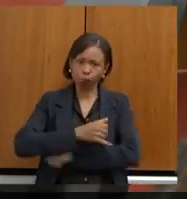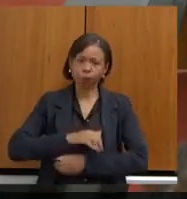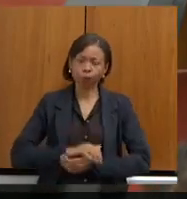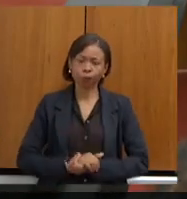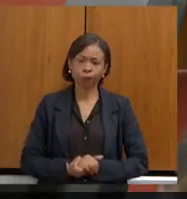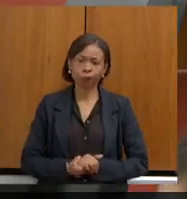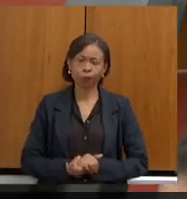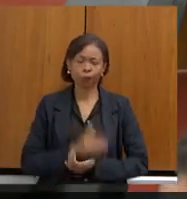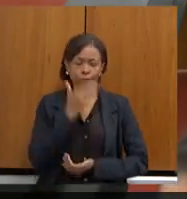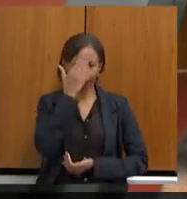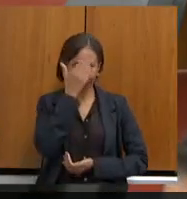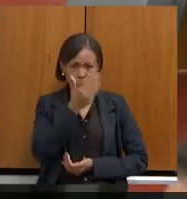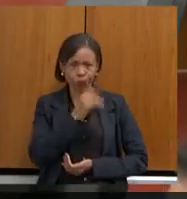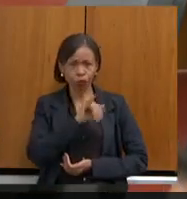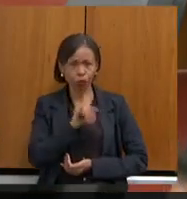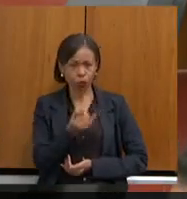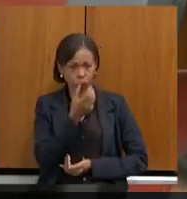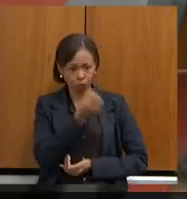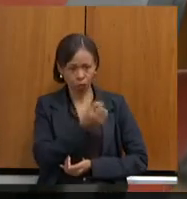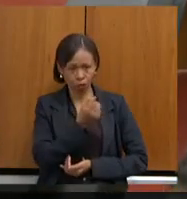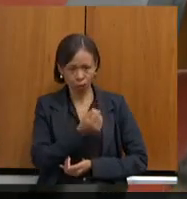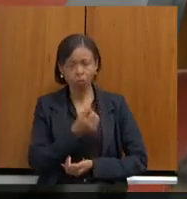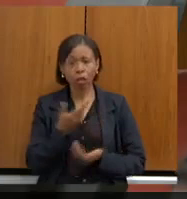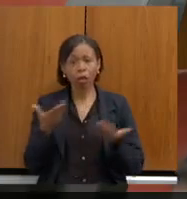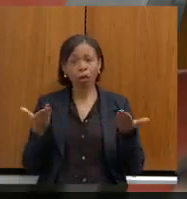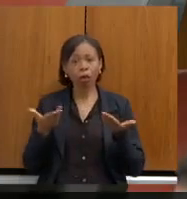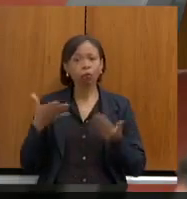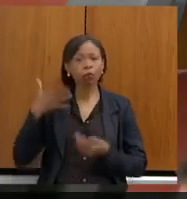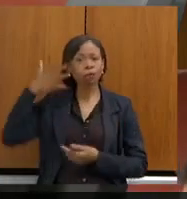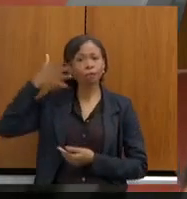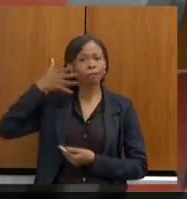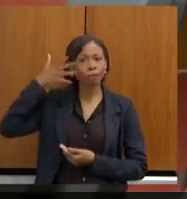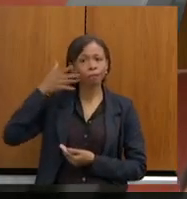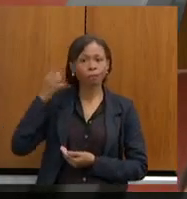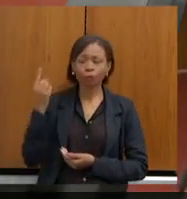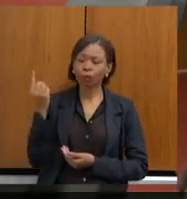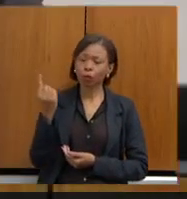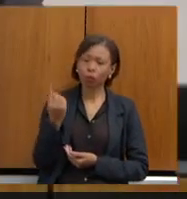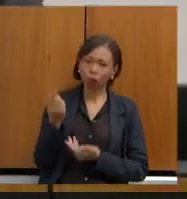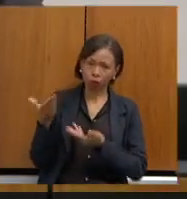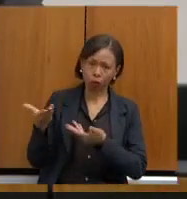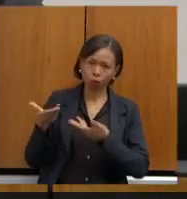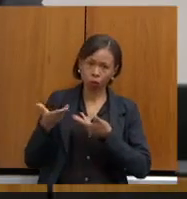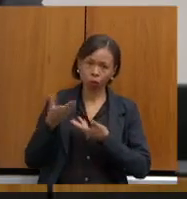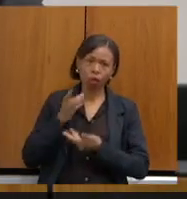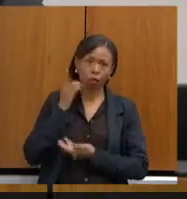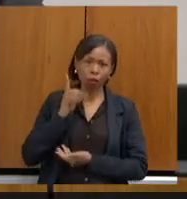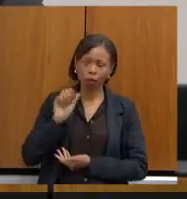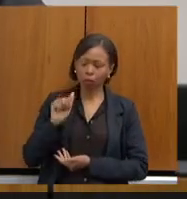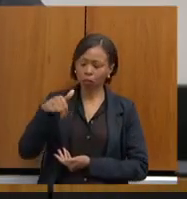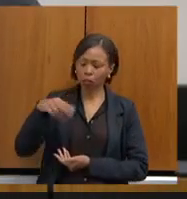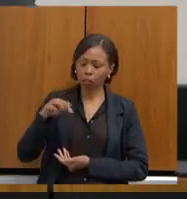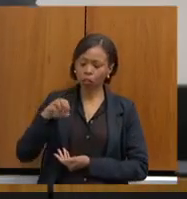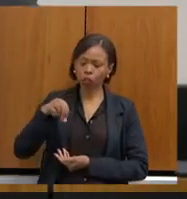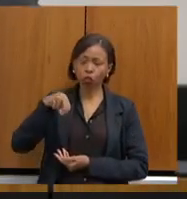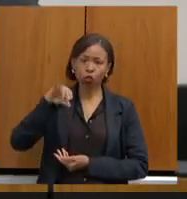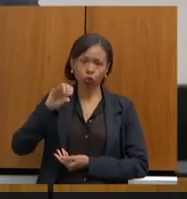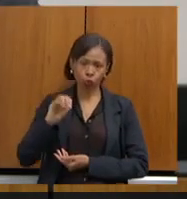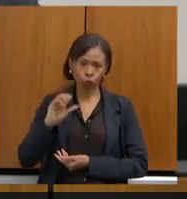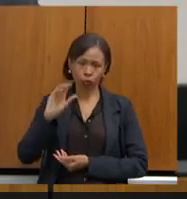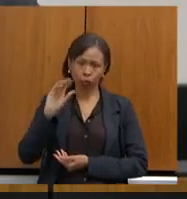Deputado João Leite convidamos também para fazer os a palavra é o luz Deputado Antonio Carlos Arantes